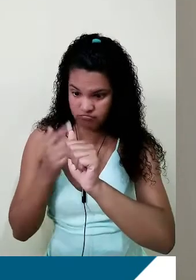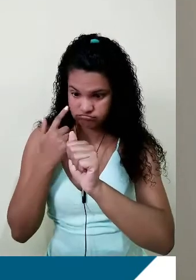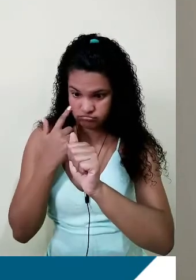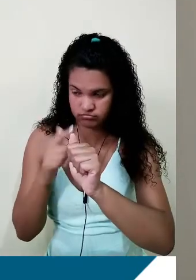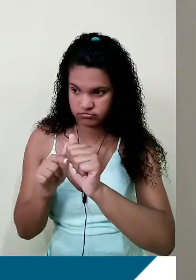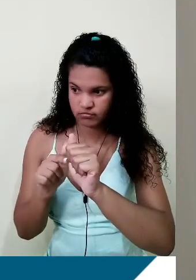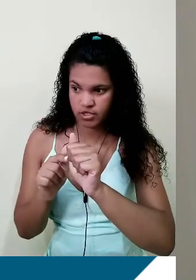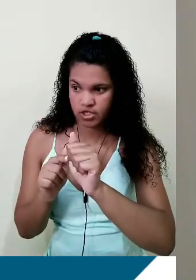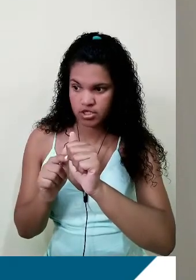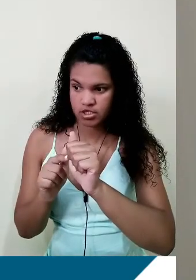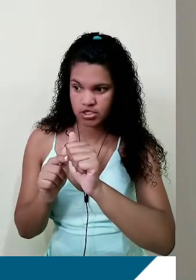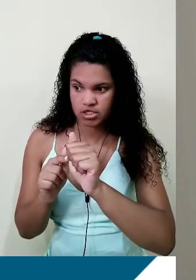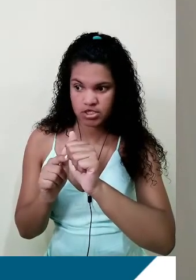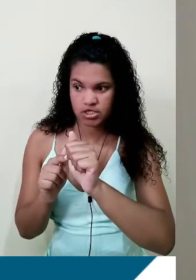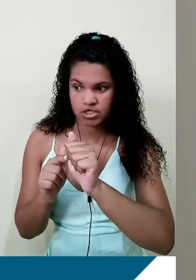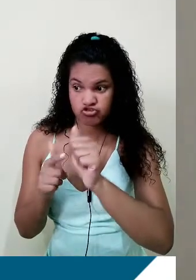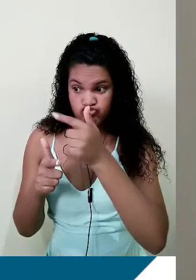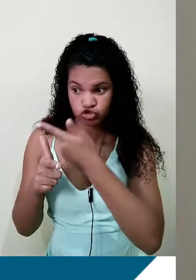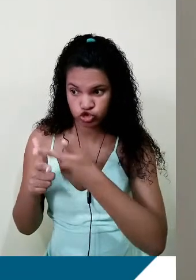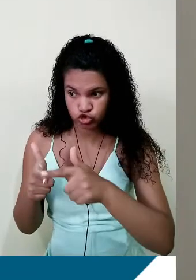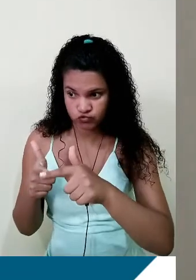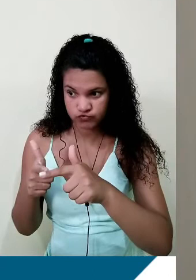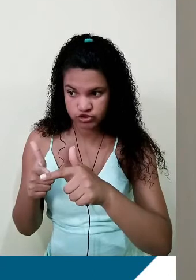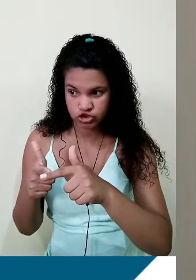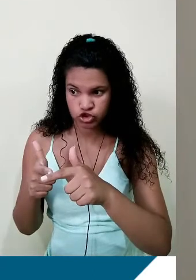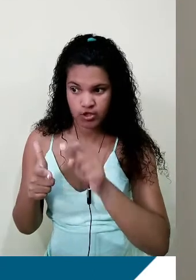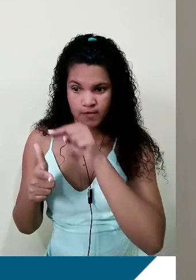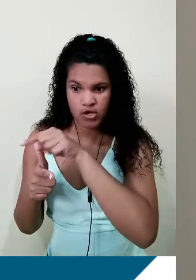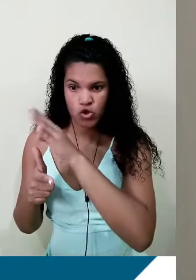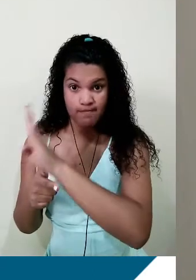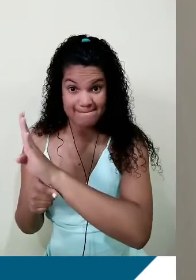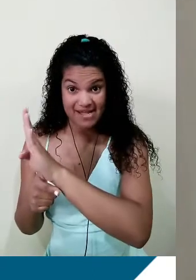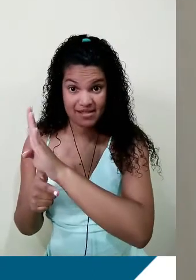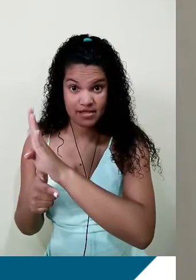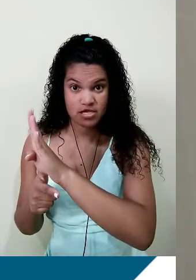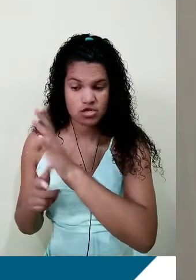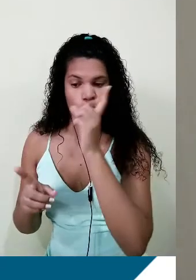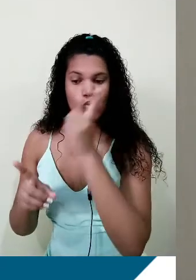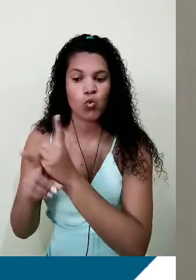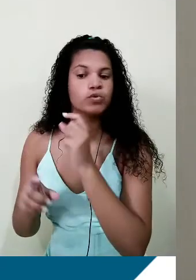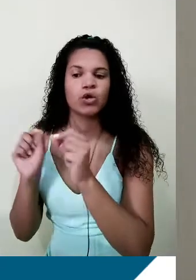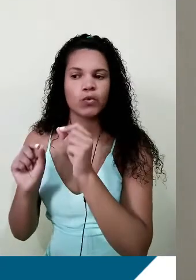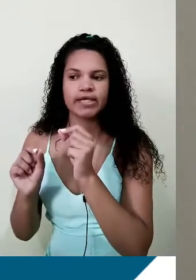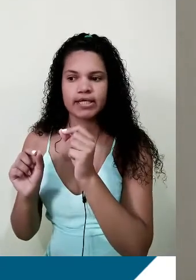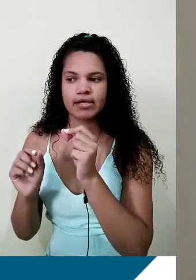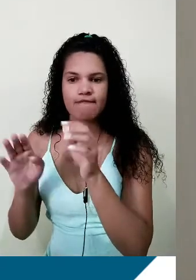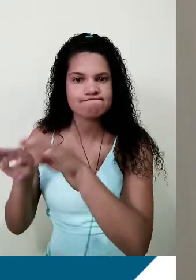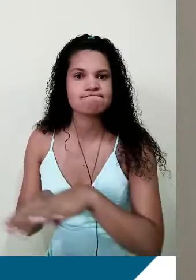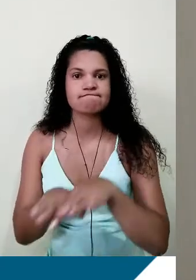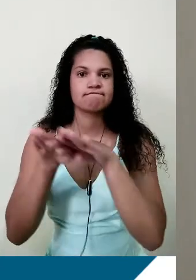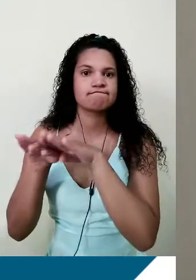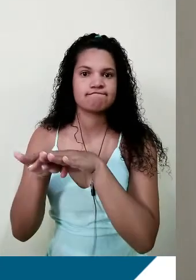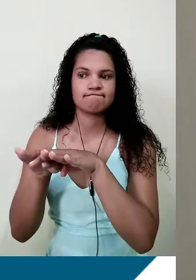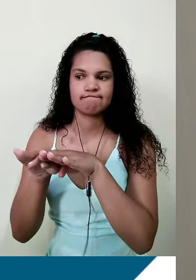pela diferença B, nós encontramos uma equivalência entre as